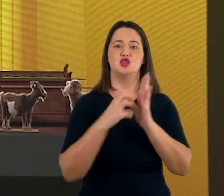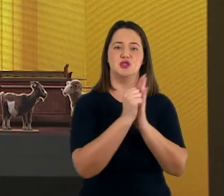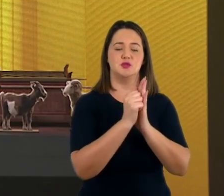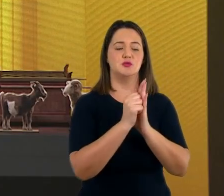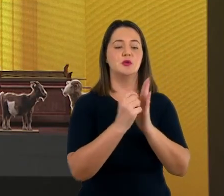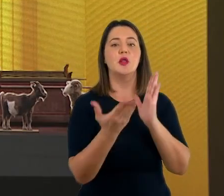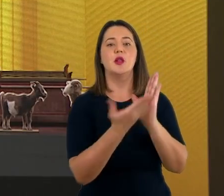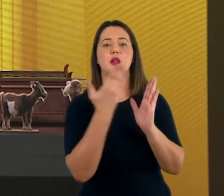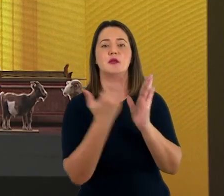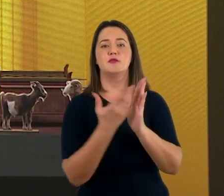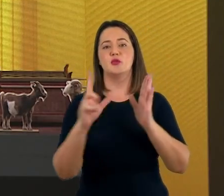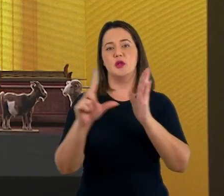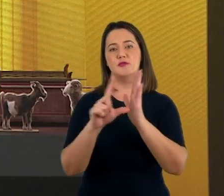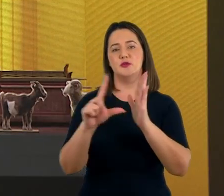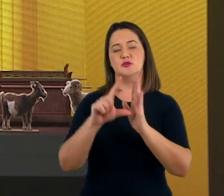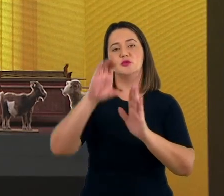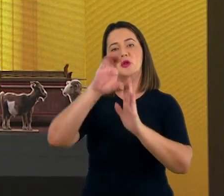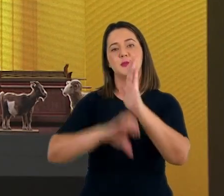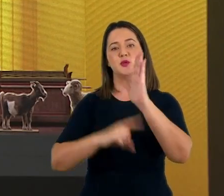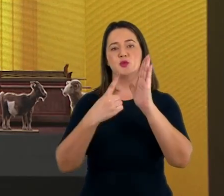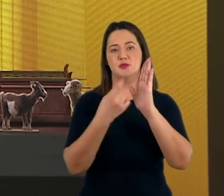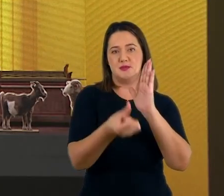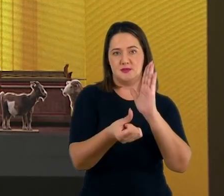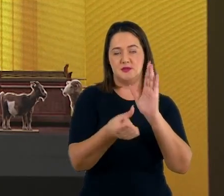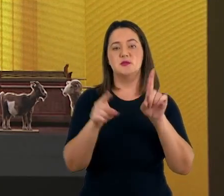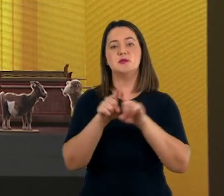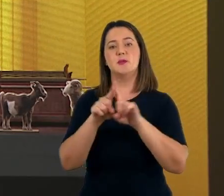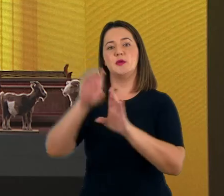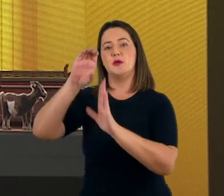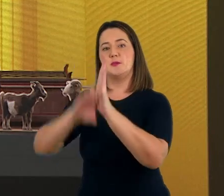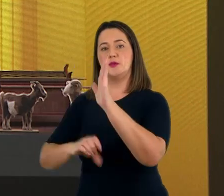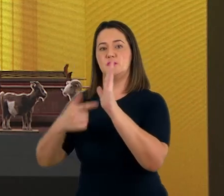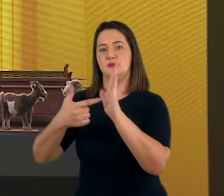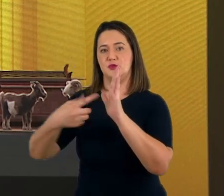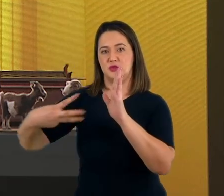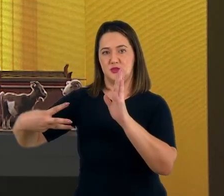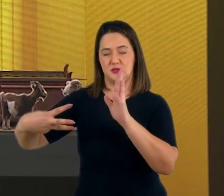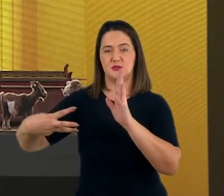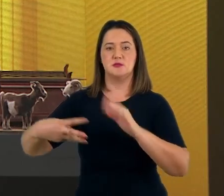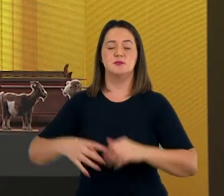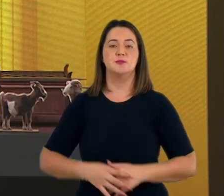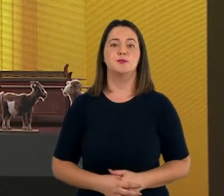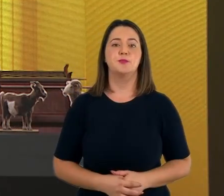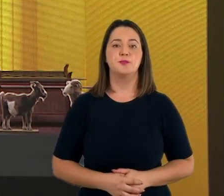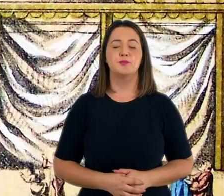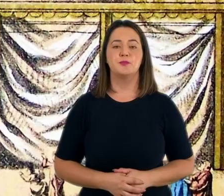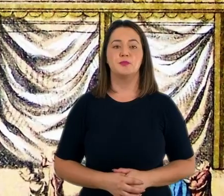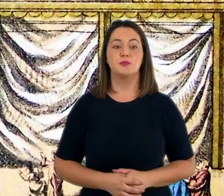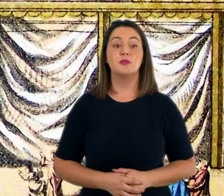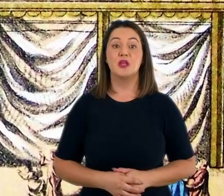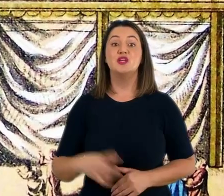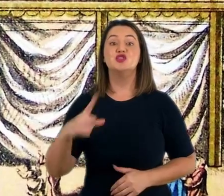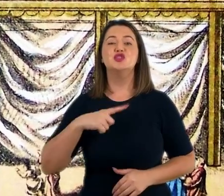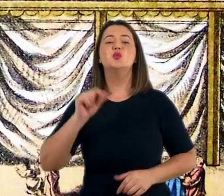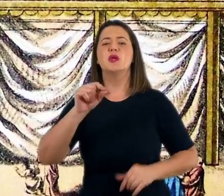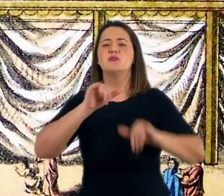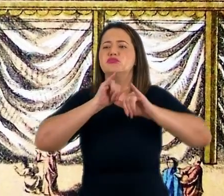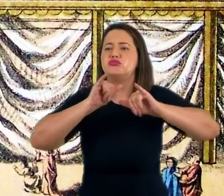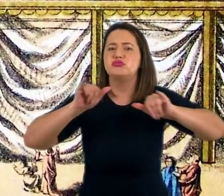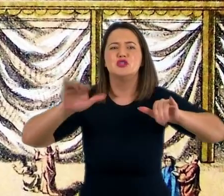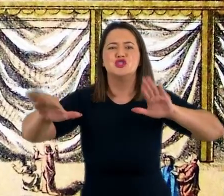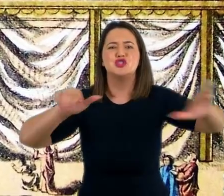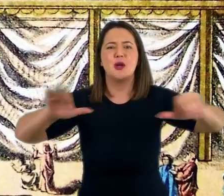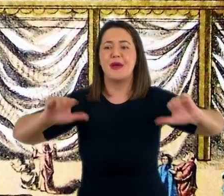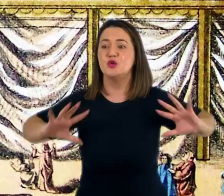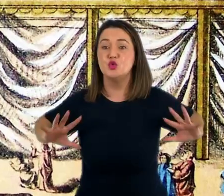dia estão registrados no livro de Levítico, capítulo 16 e também no capítulo 23. Nesta data, havia